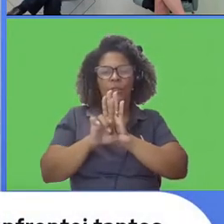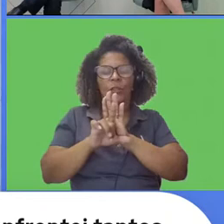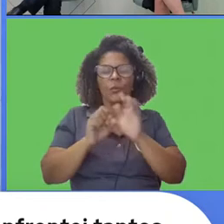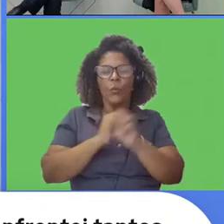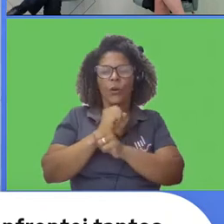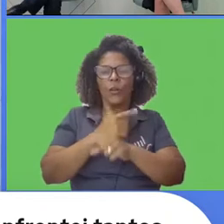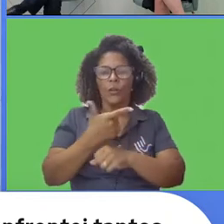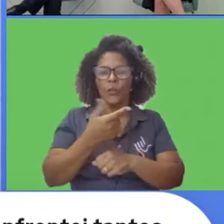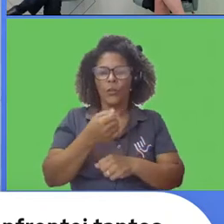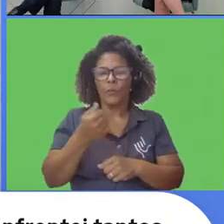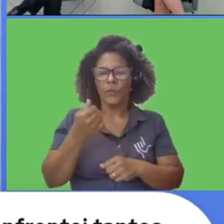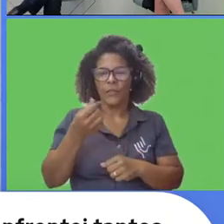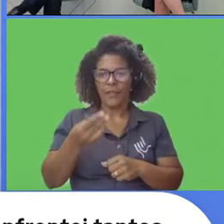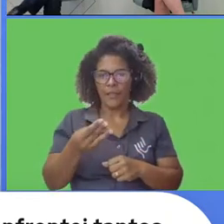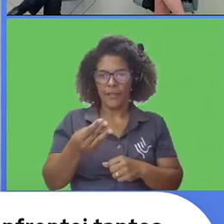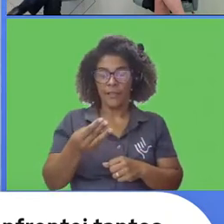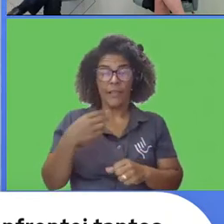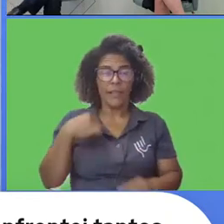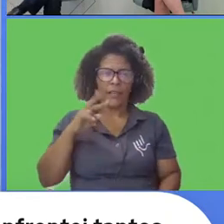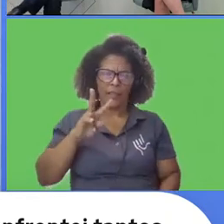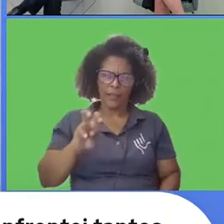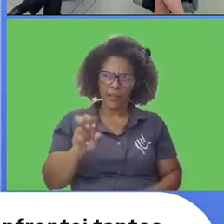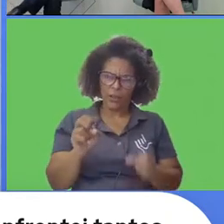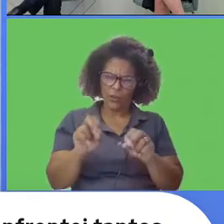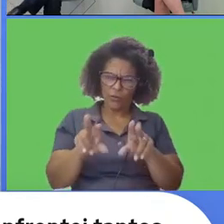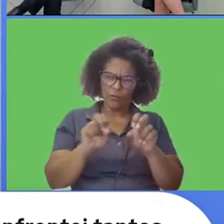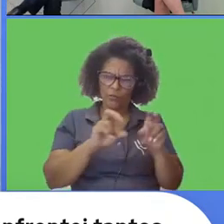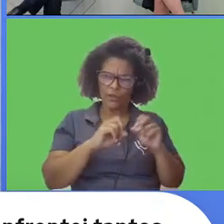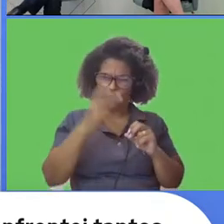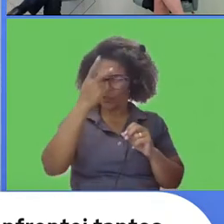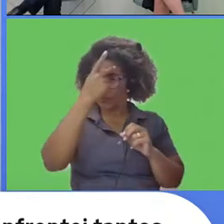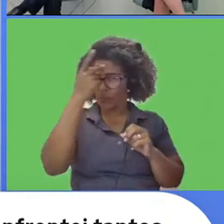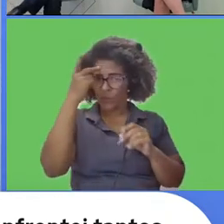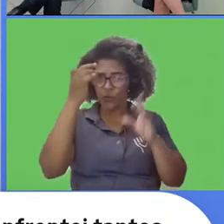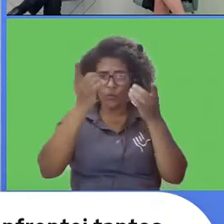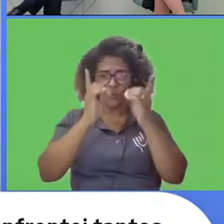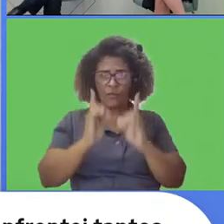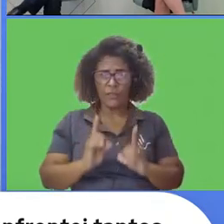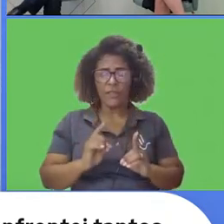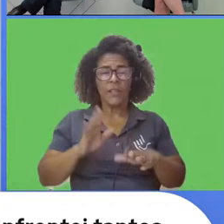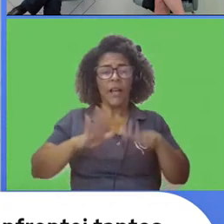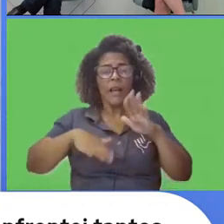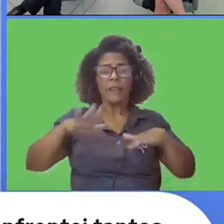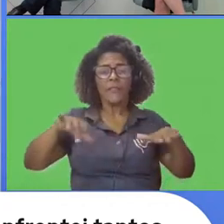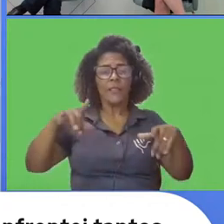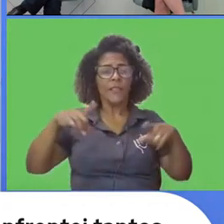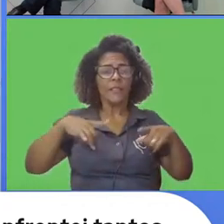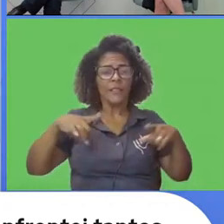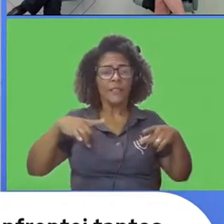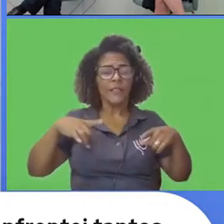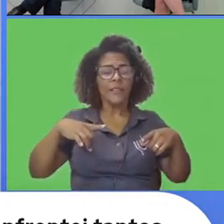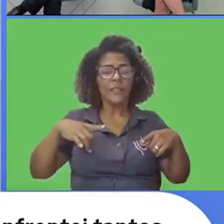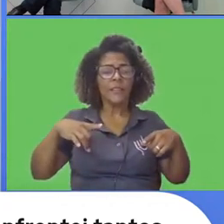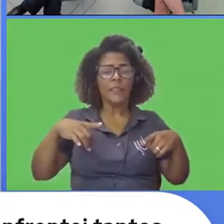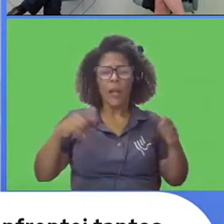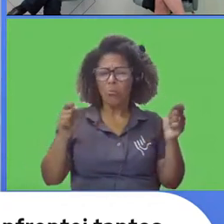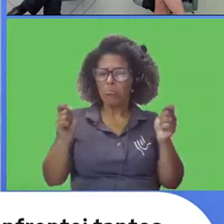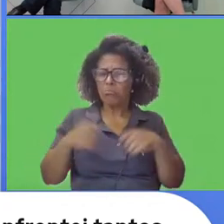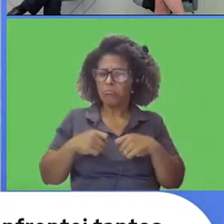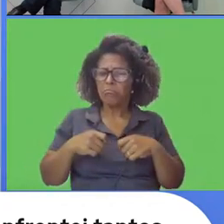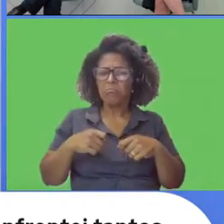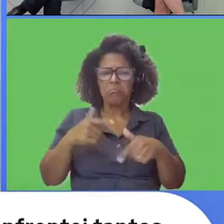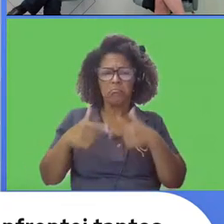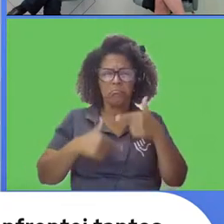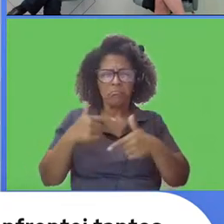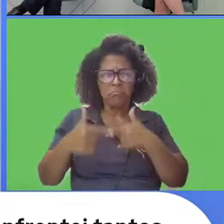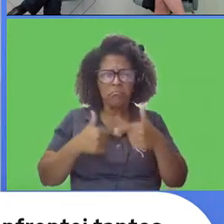2013, e eu vejo o que as pessoas com deficiência, às vezes ela tem até adequação no trabalho, né? Tem